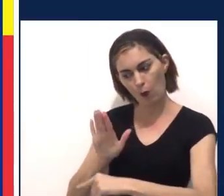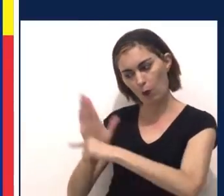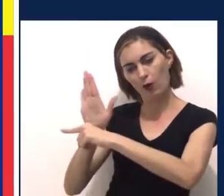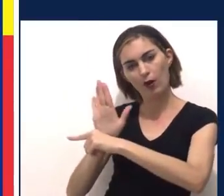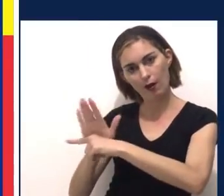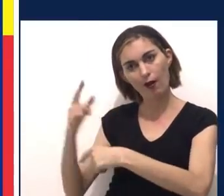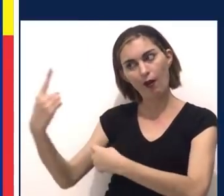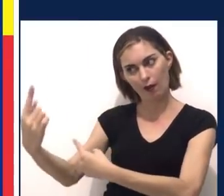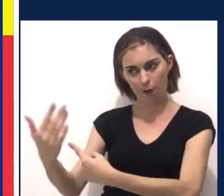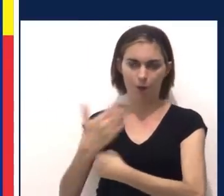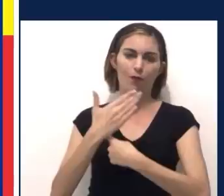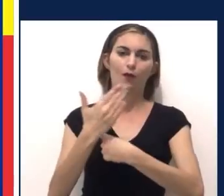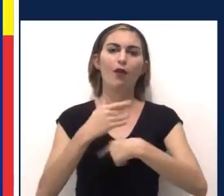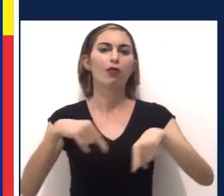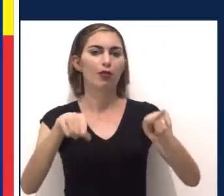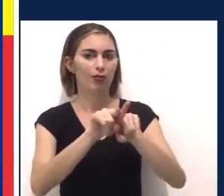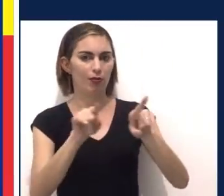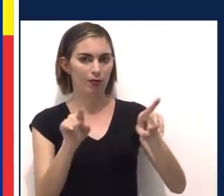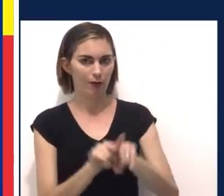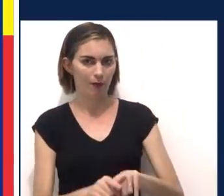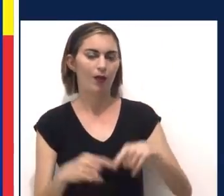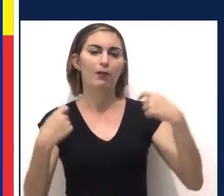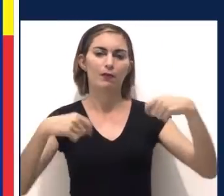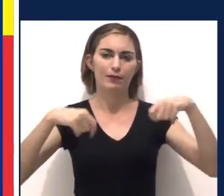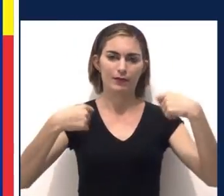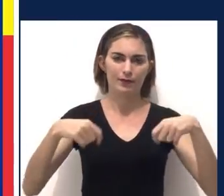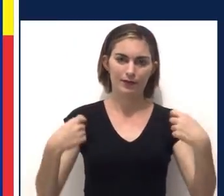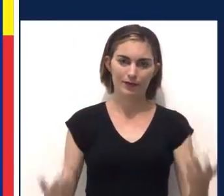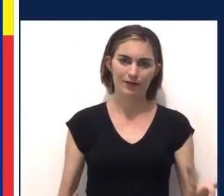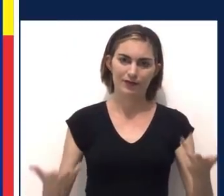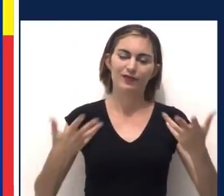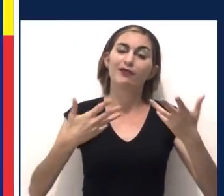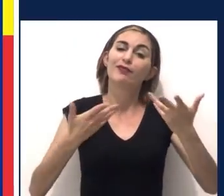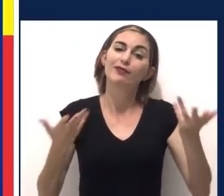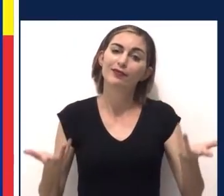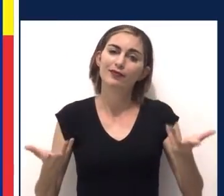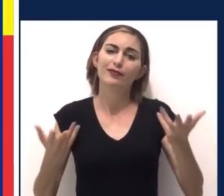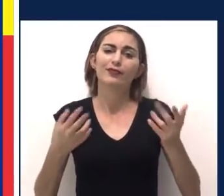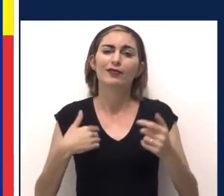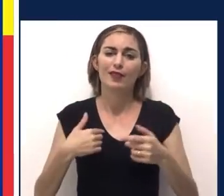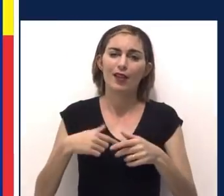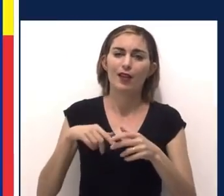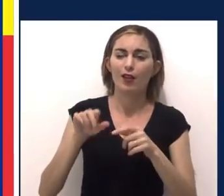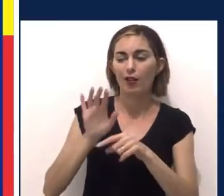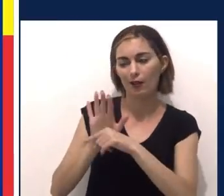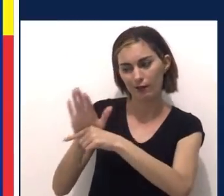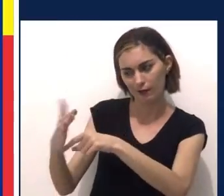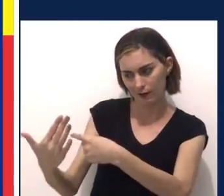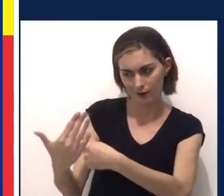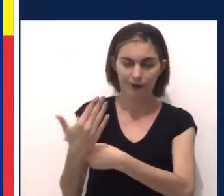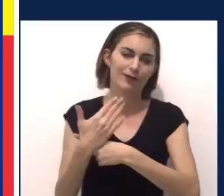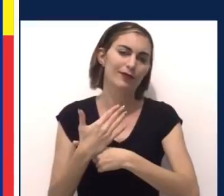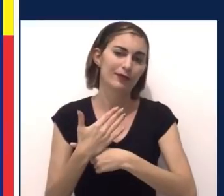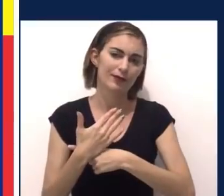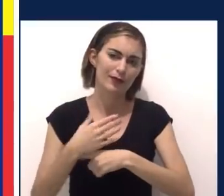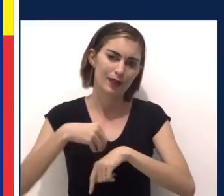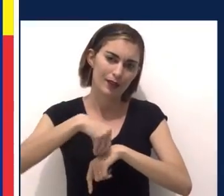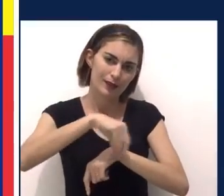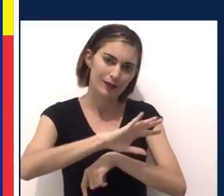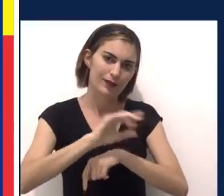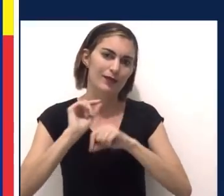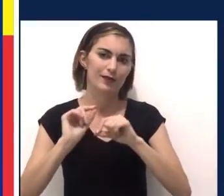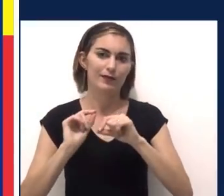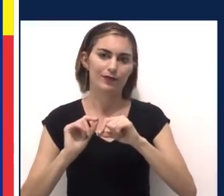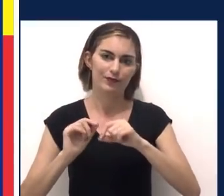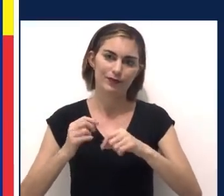lhe apoio, mas você vai, na realidade, o quê? Vai adotar algumas medidas que vai lhe trazer